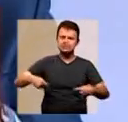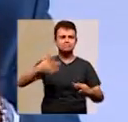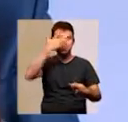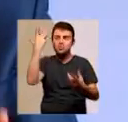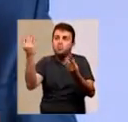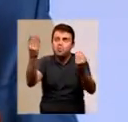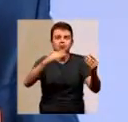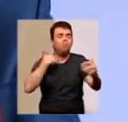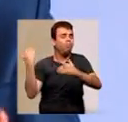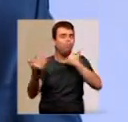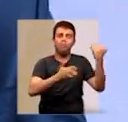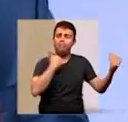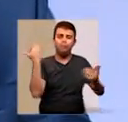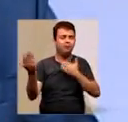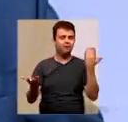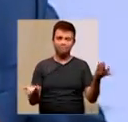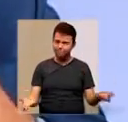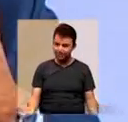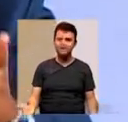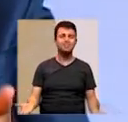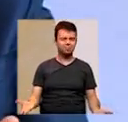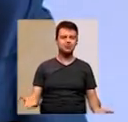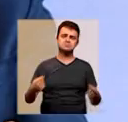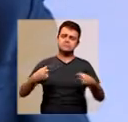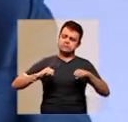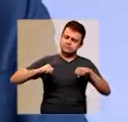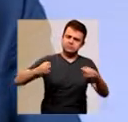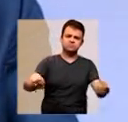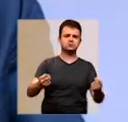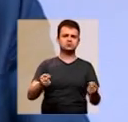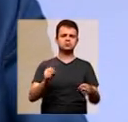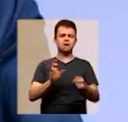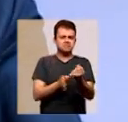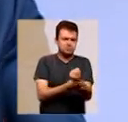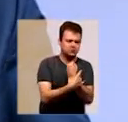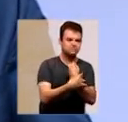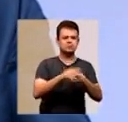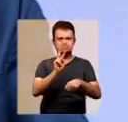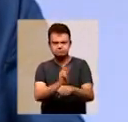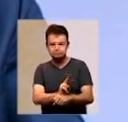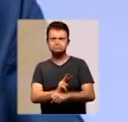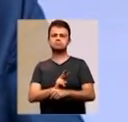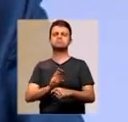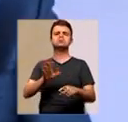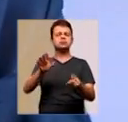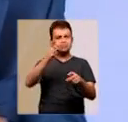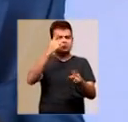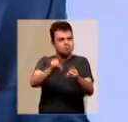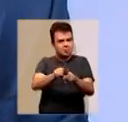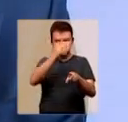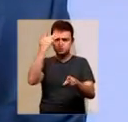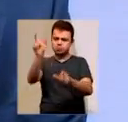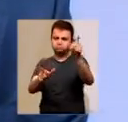perdendo vidas. Tudo que for possível fazer para vigiar, fiscalizar, para ajudar e para